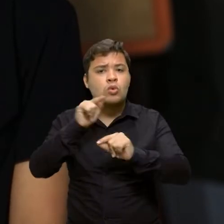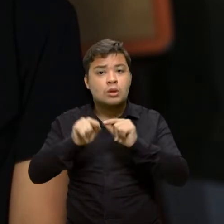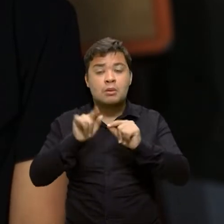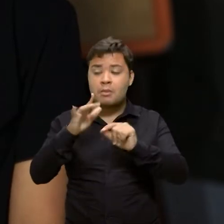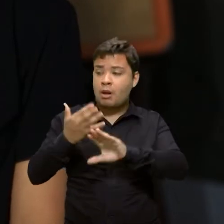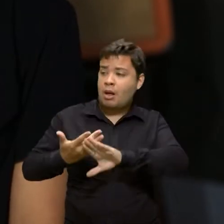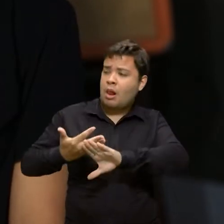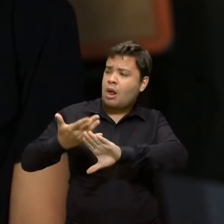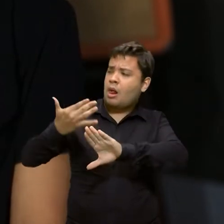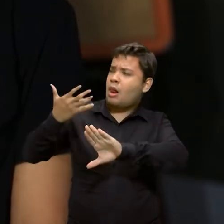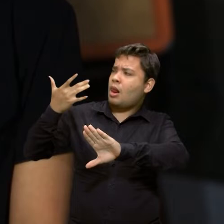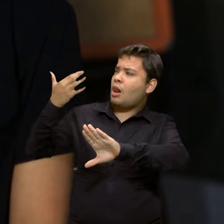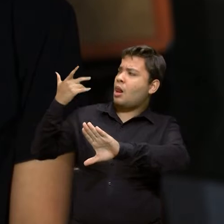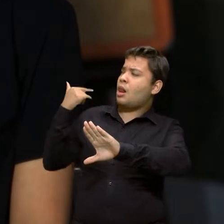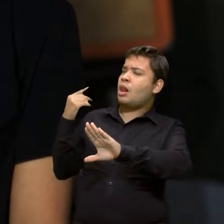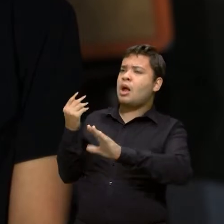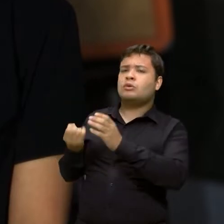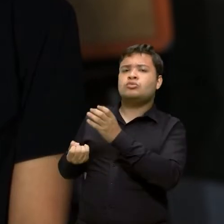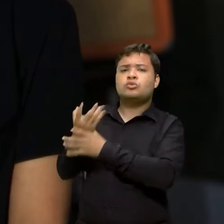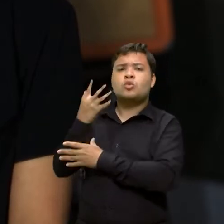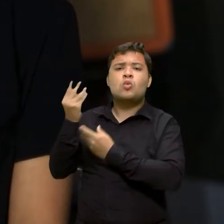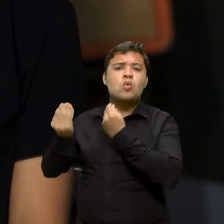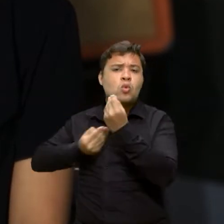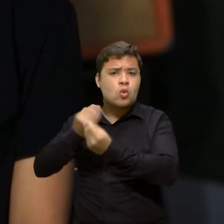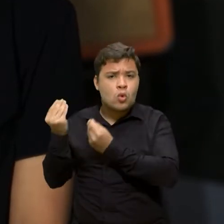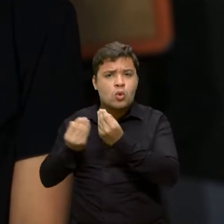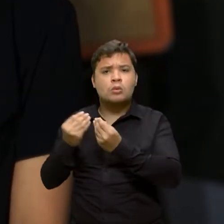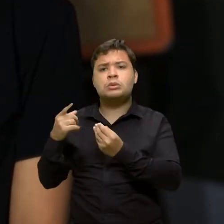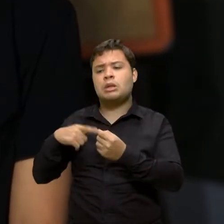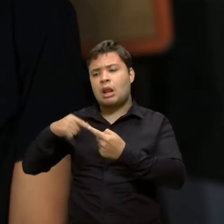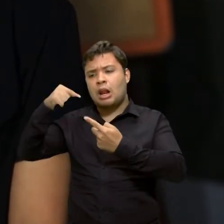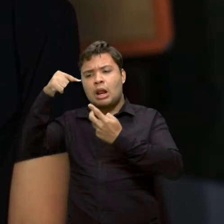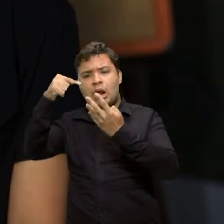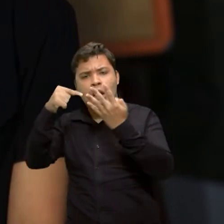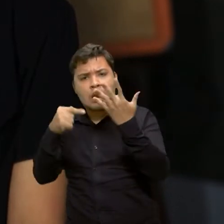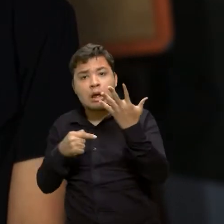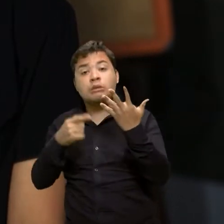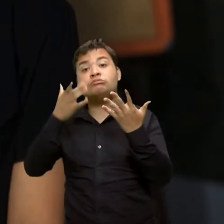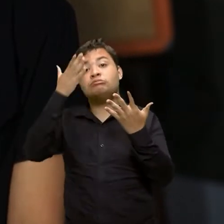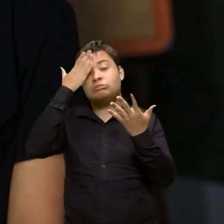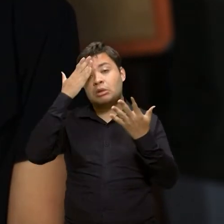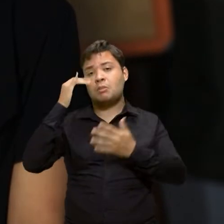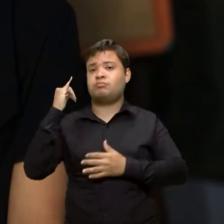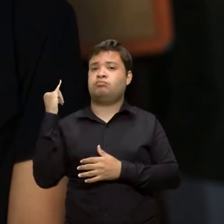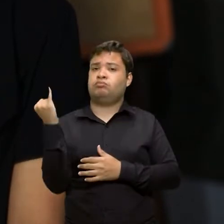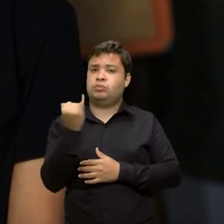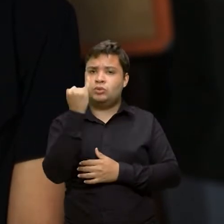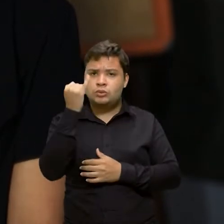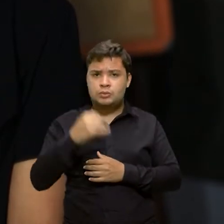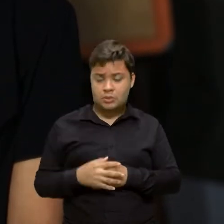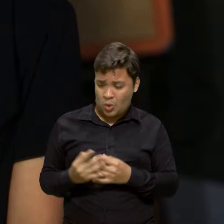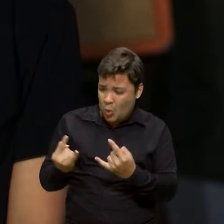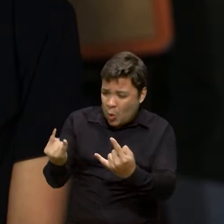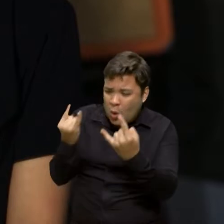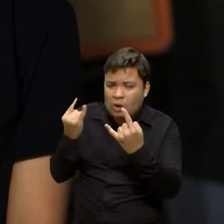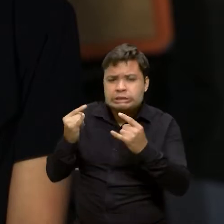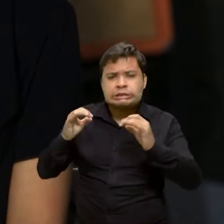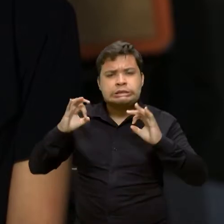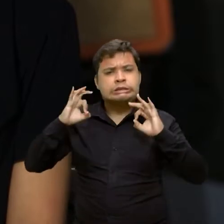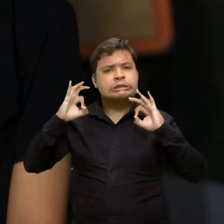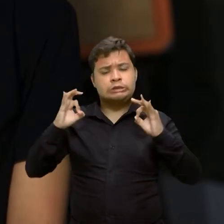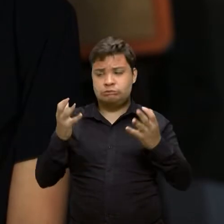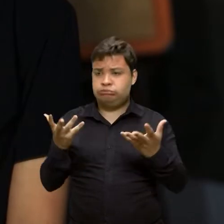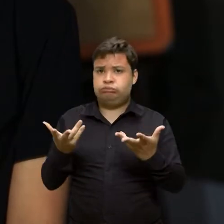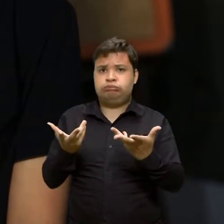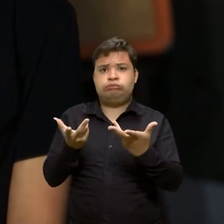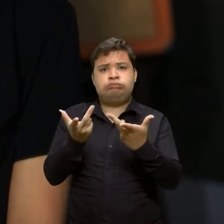onde veio também, entender as raízes, entender as origens de tudo. E o rock é riquíssimo, tem uma